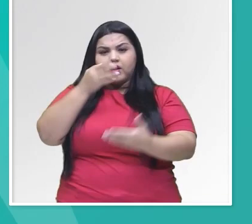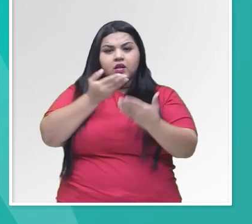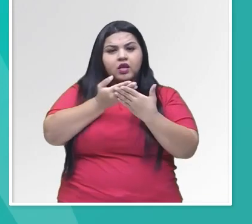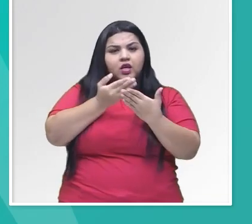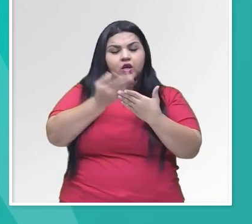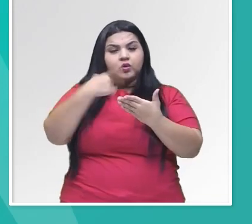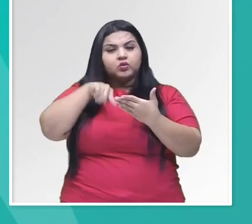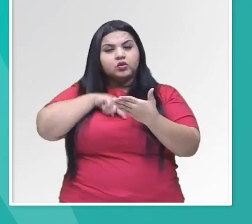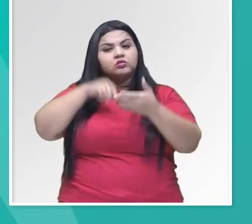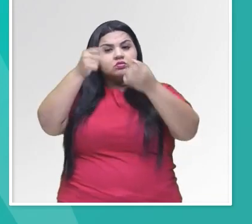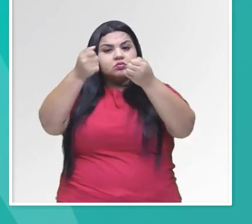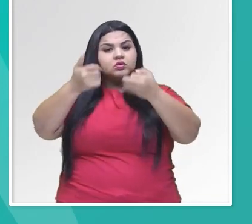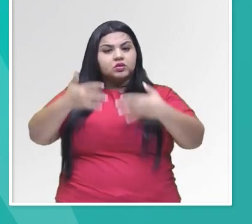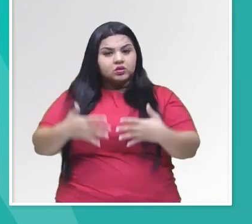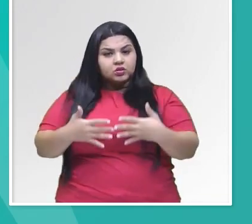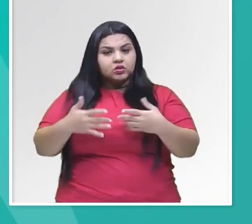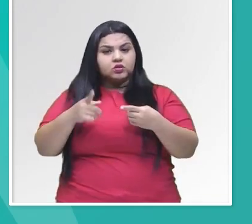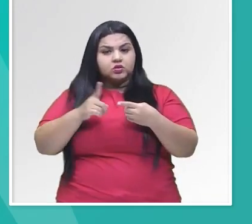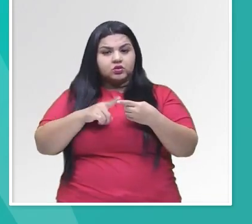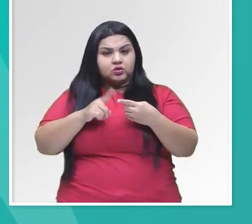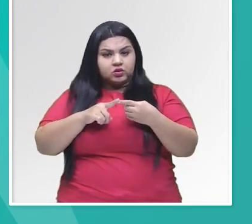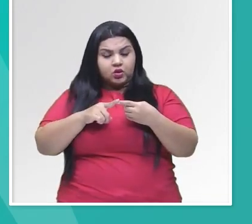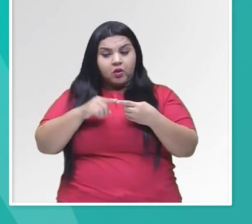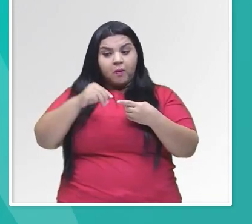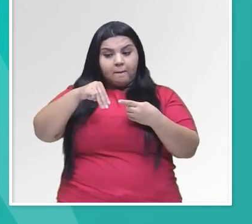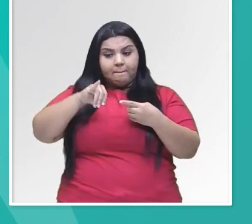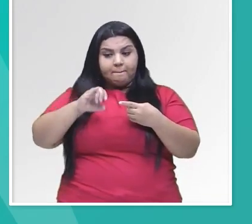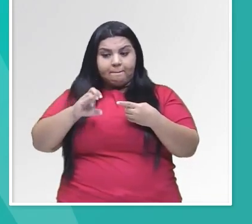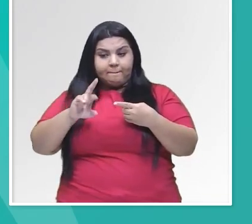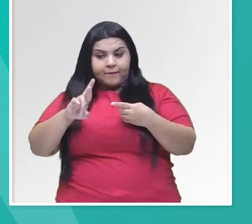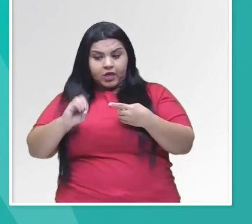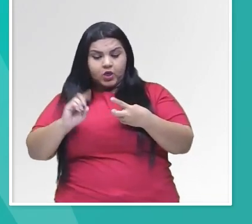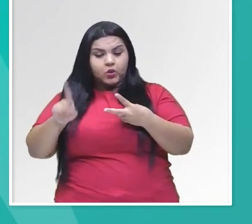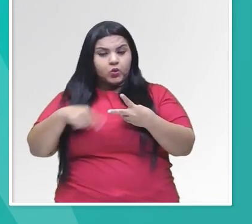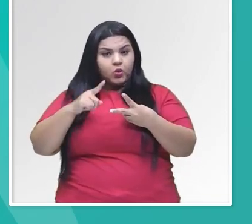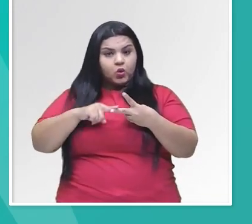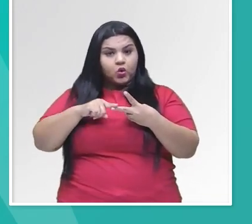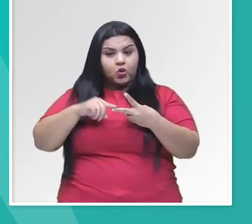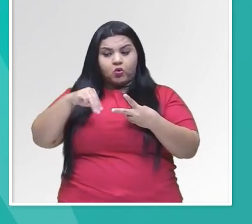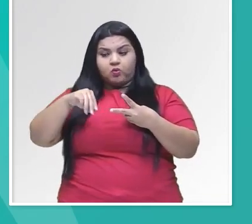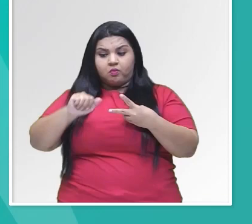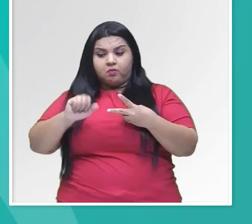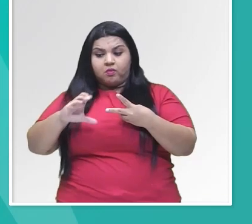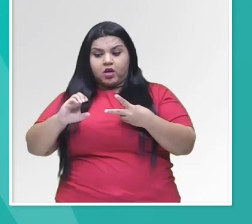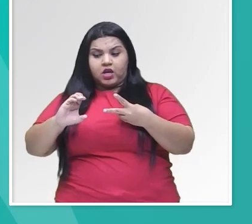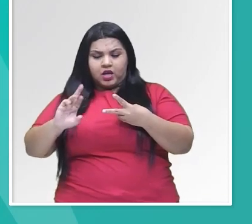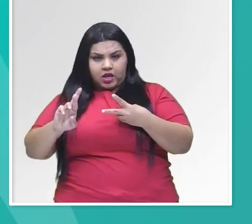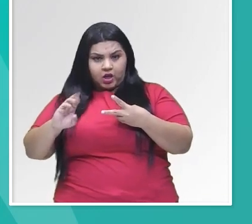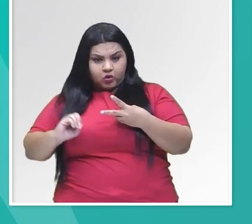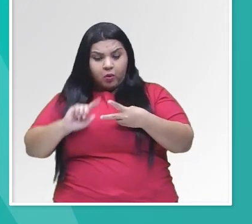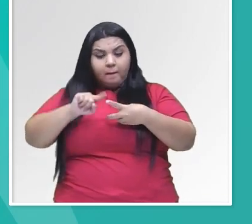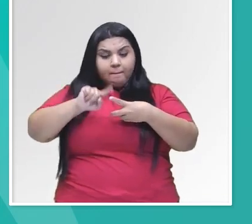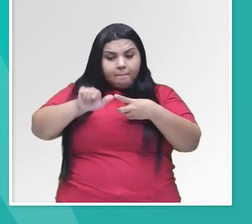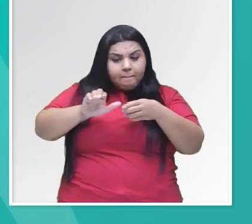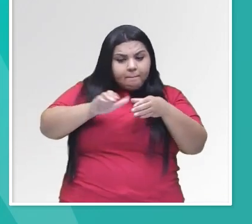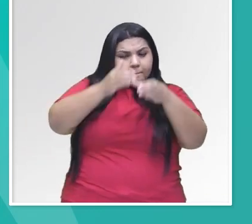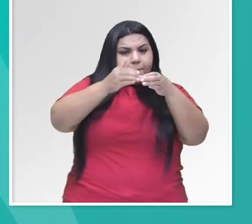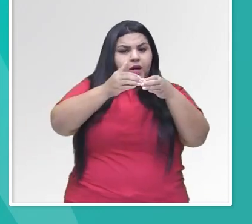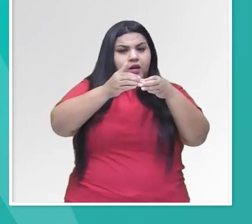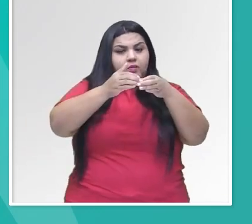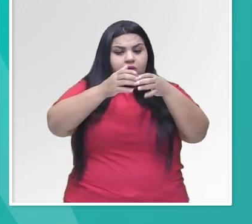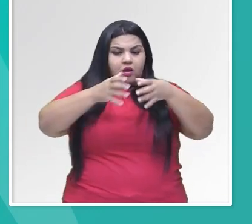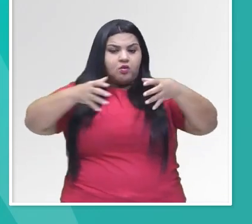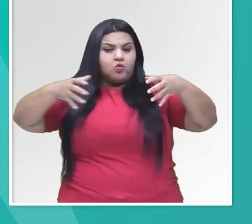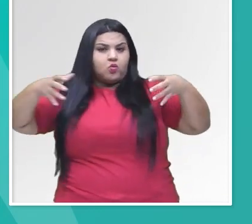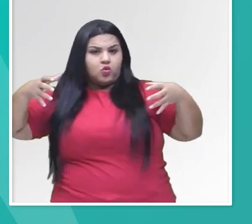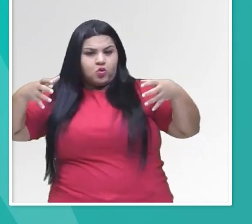nós trabalhamos, o microcosmos e o macrocosmos, os pequenos grupos, os grupos primários e o grande